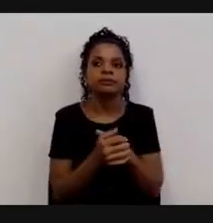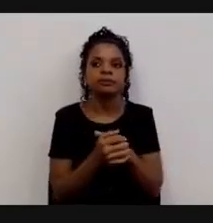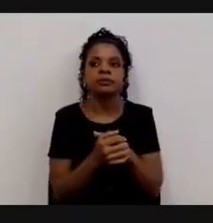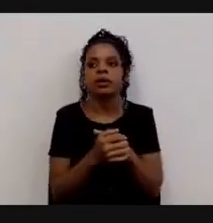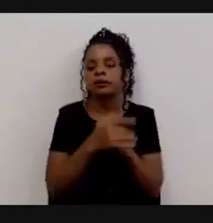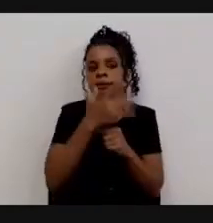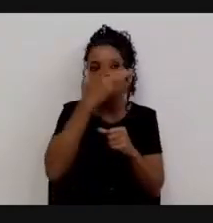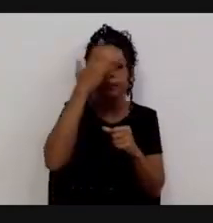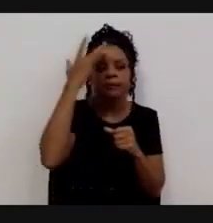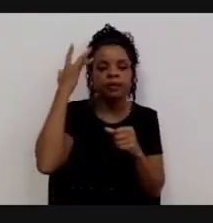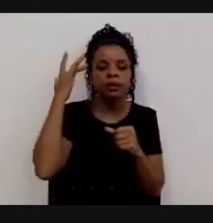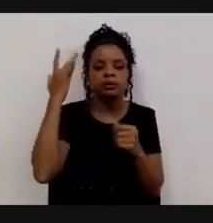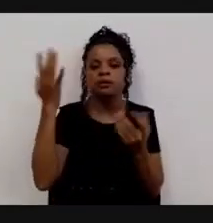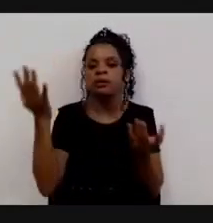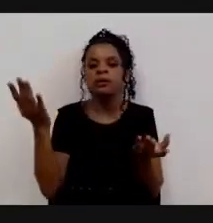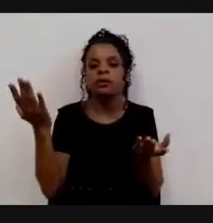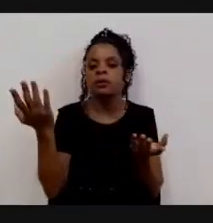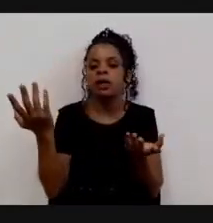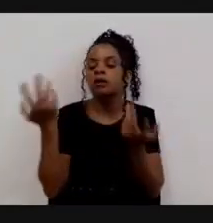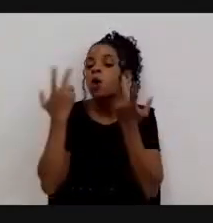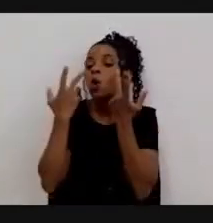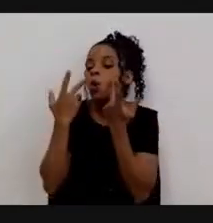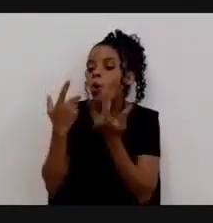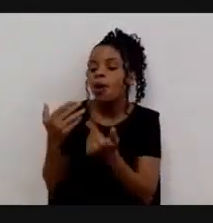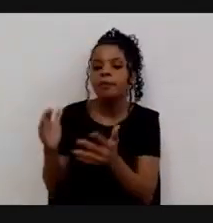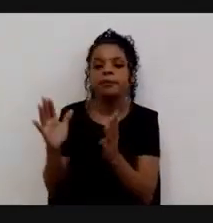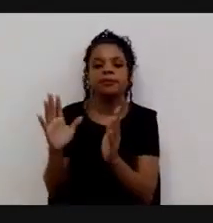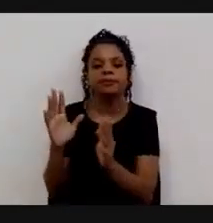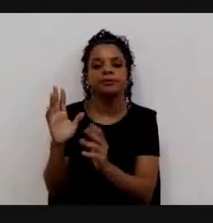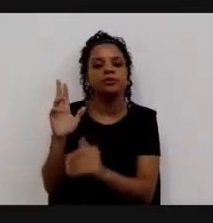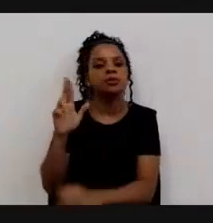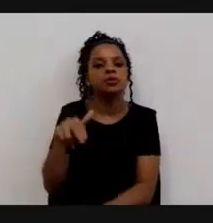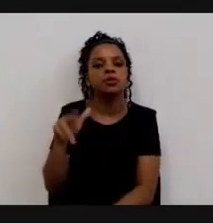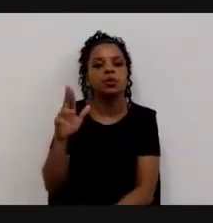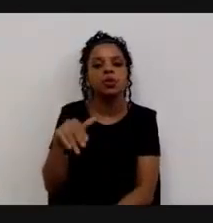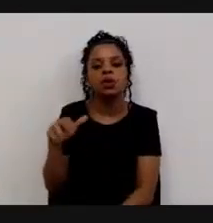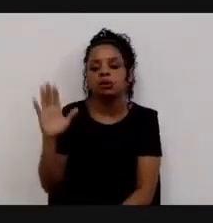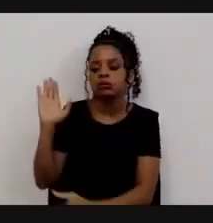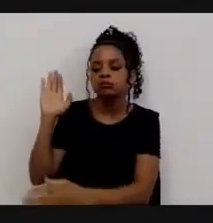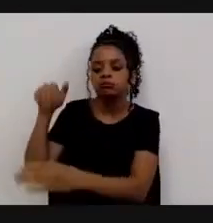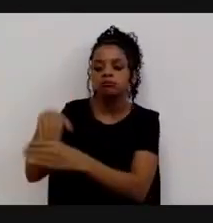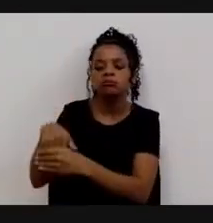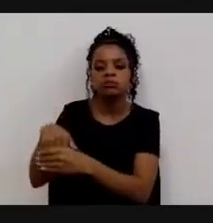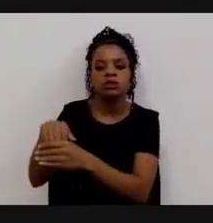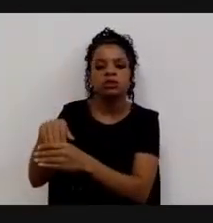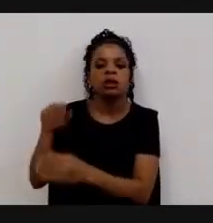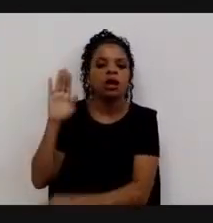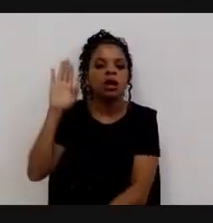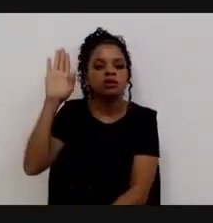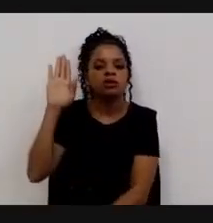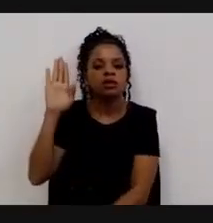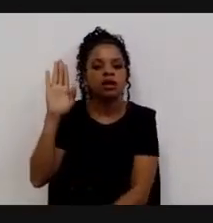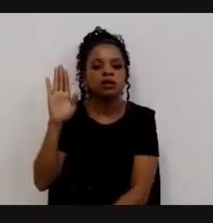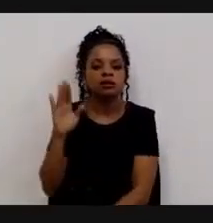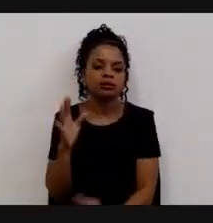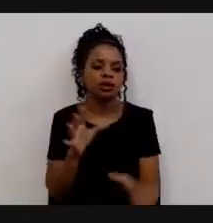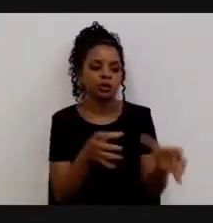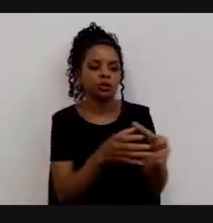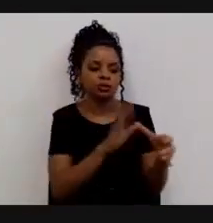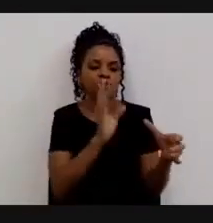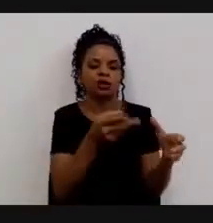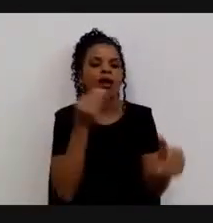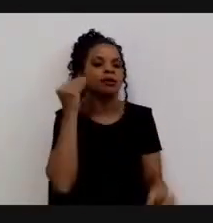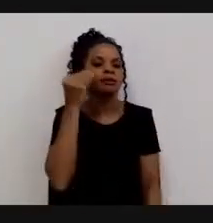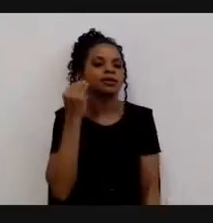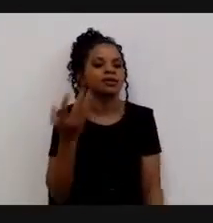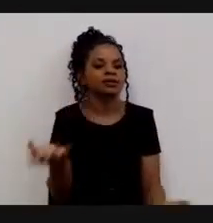bem entre aspas, tá, gente, por favor, comum, do que nunca entrou na política, concorrer para entrar para a política. E é aí que eu falo que